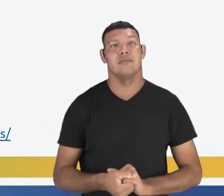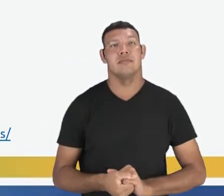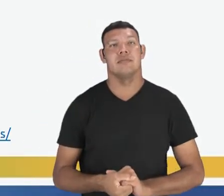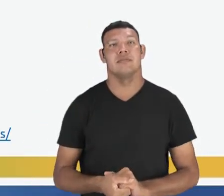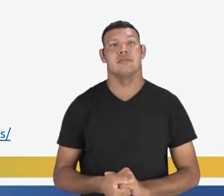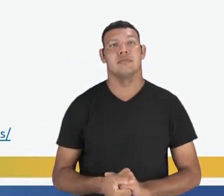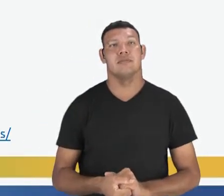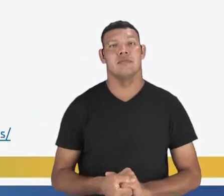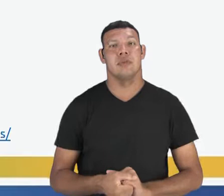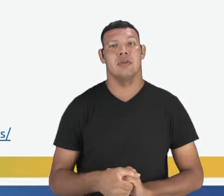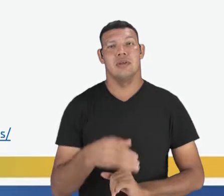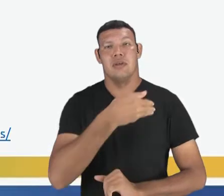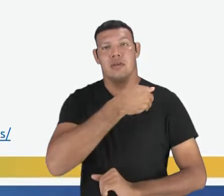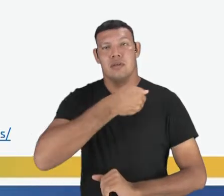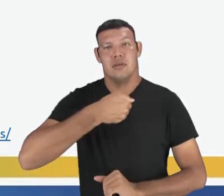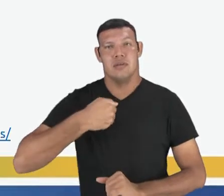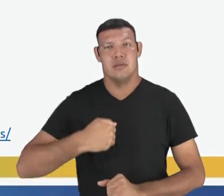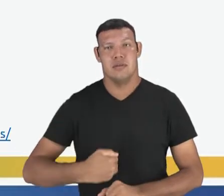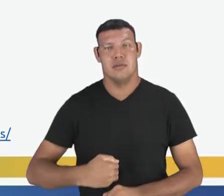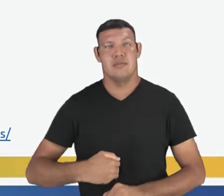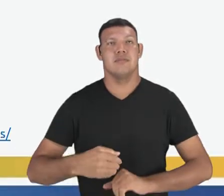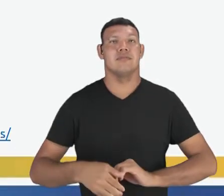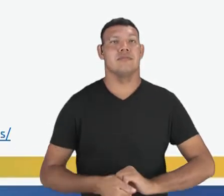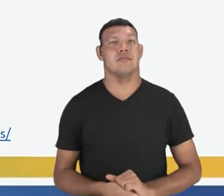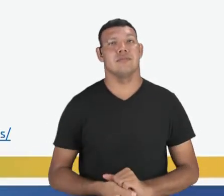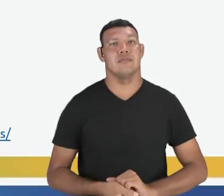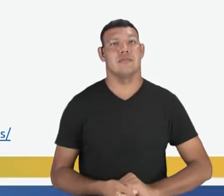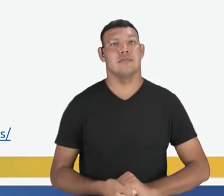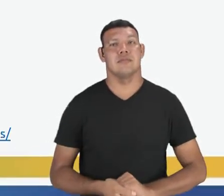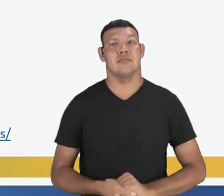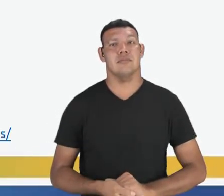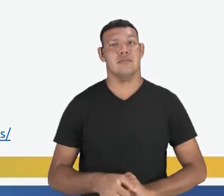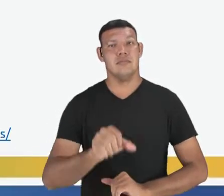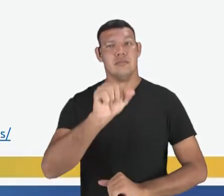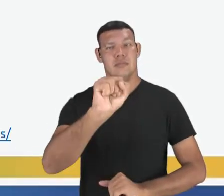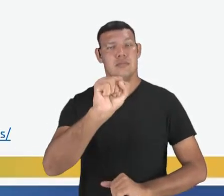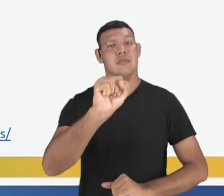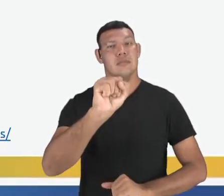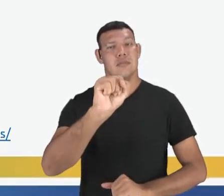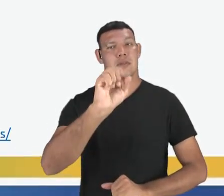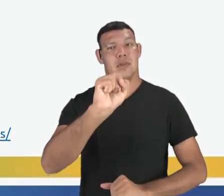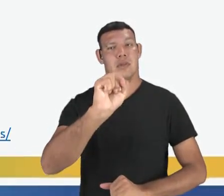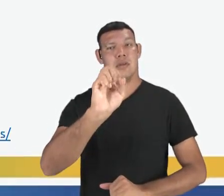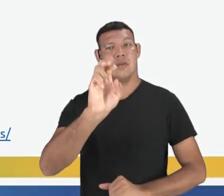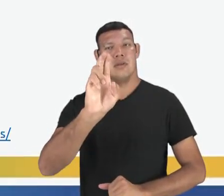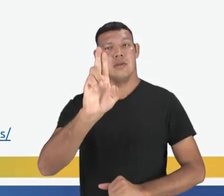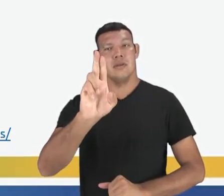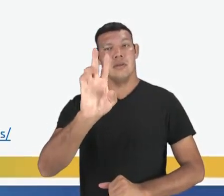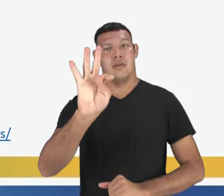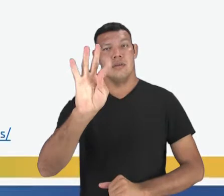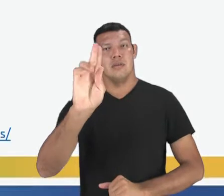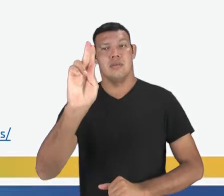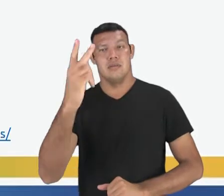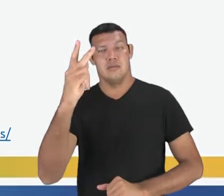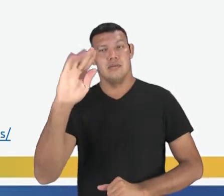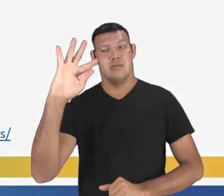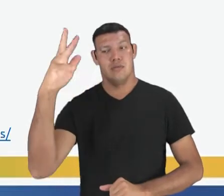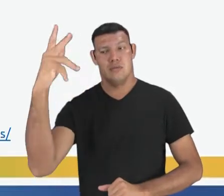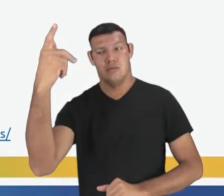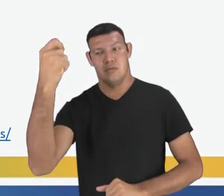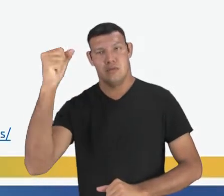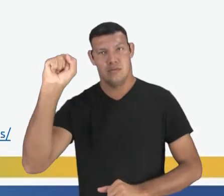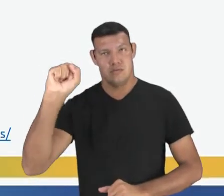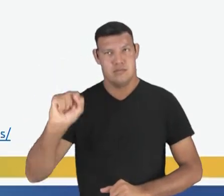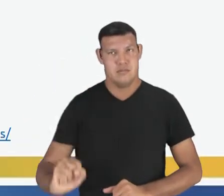Índia, a China com sua bandeira, letra C, e S South Africa, que é Sul da África ou África do